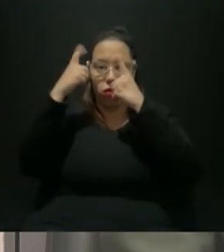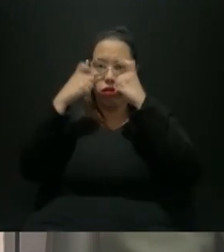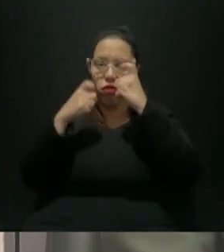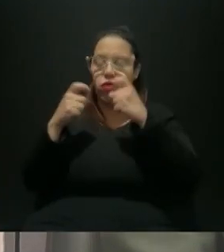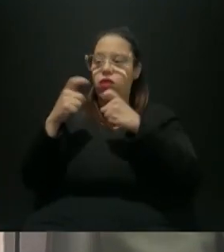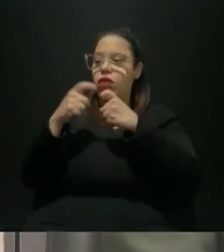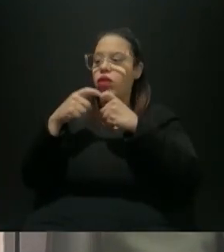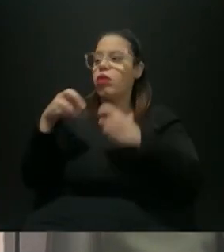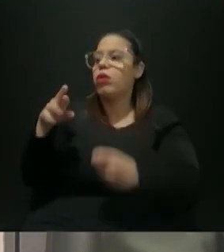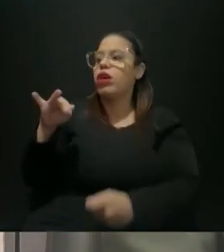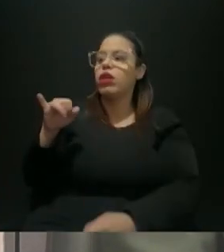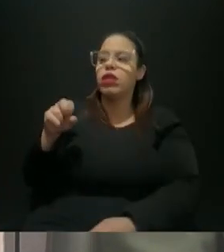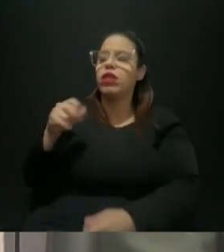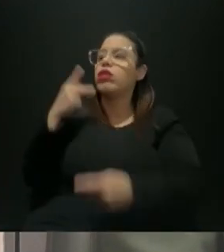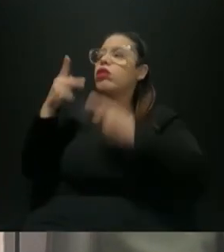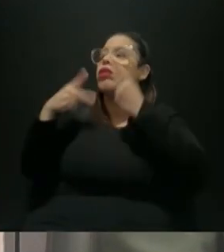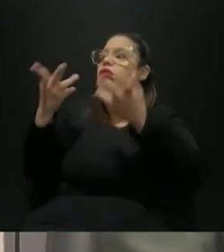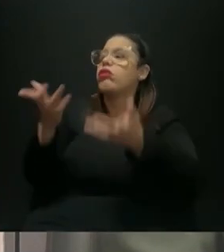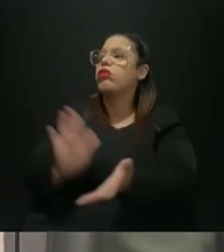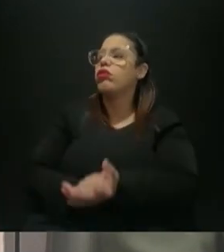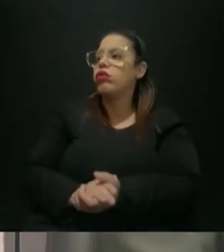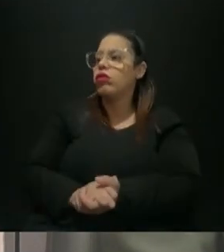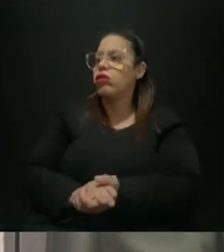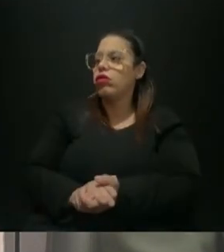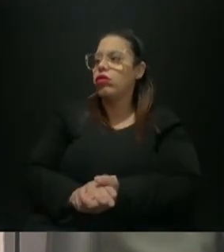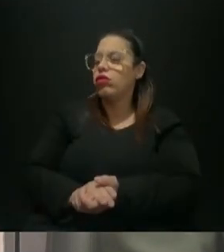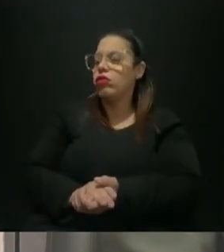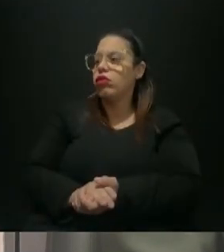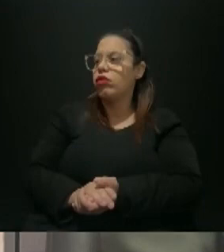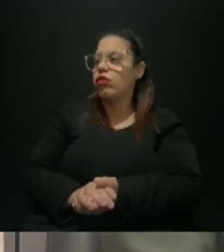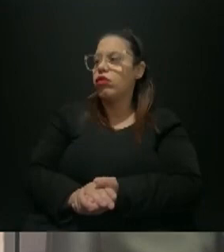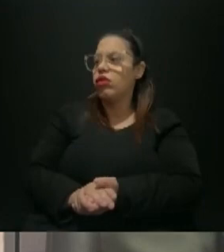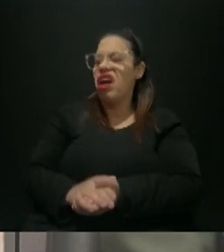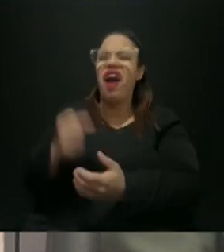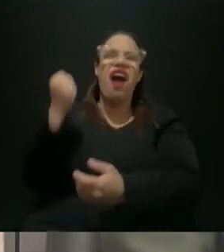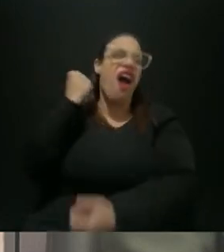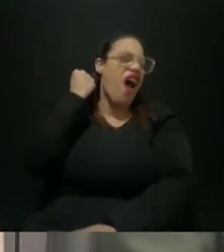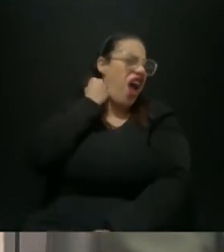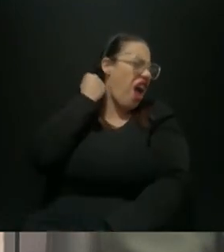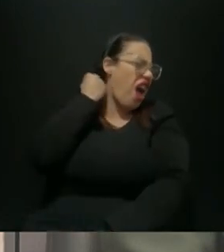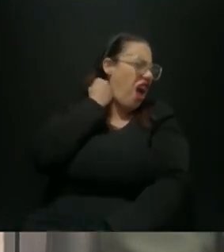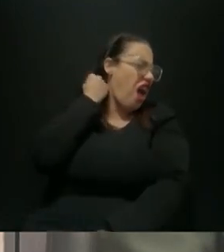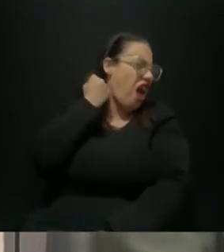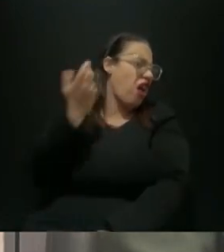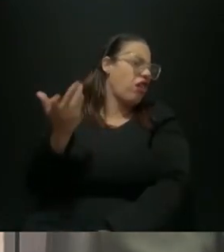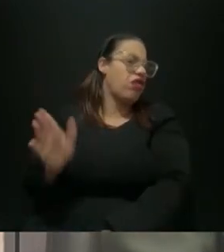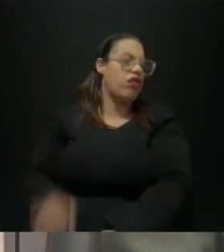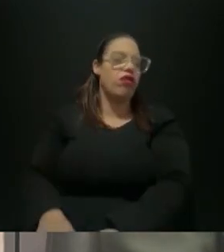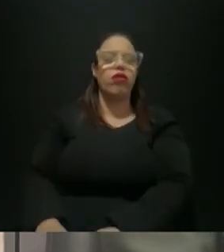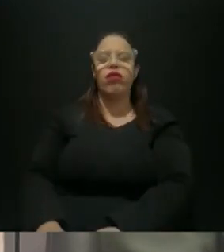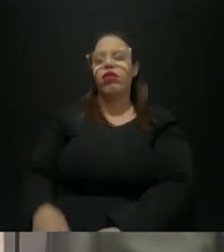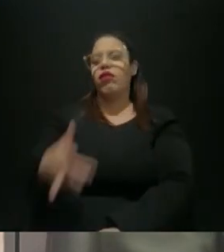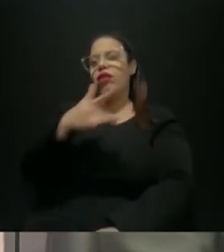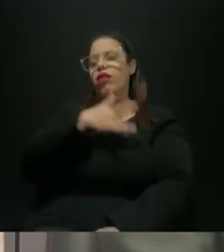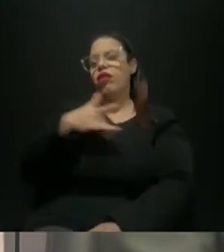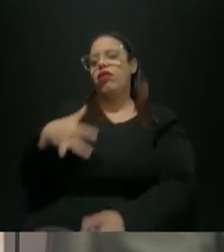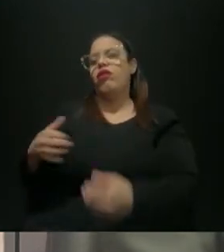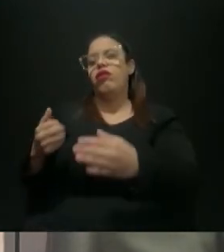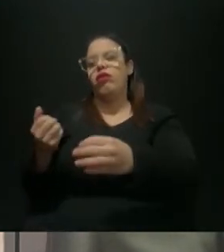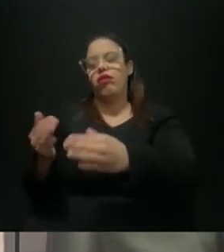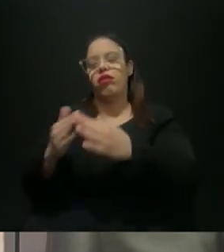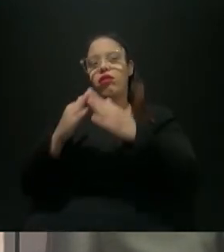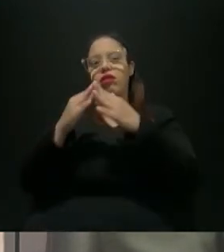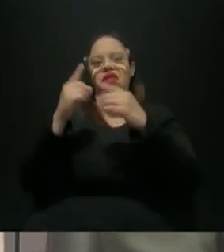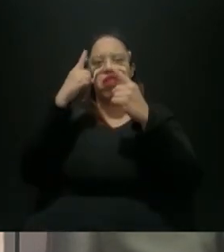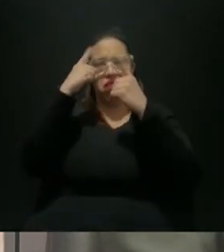agora, cria aquele estresse tóxico. Se não for bem cuidado no centro de saúde, ver toda aquela violência que, para a